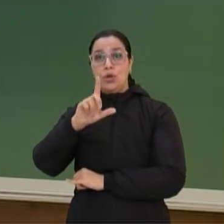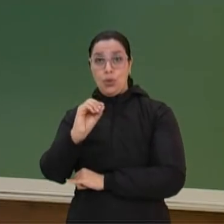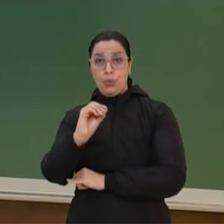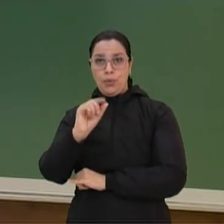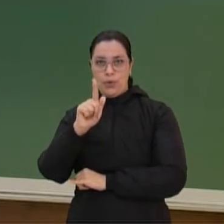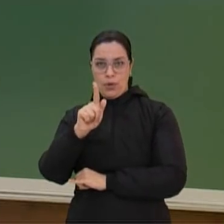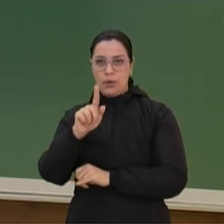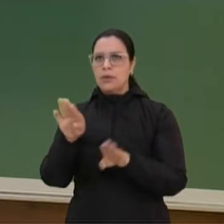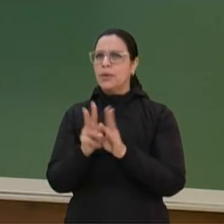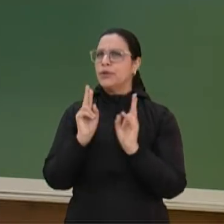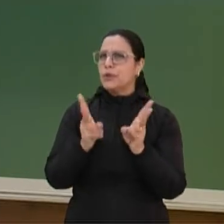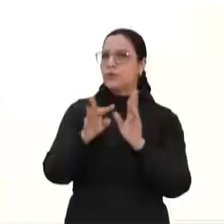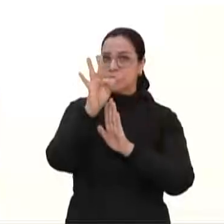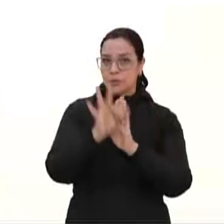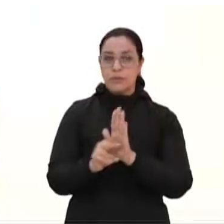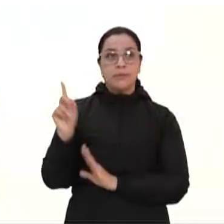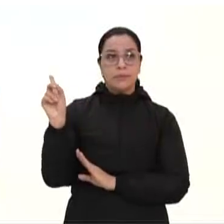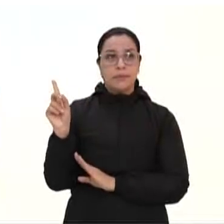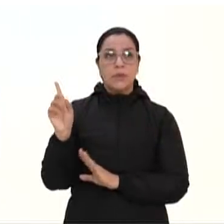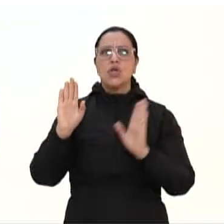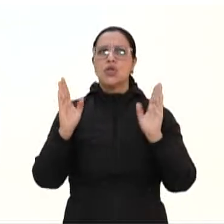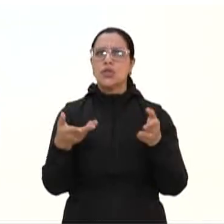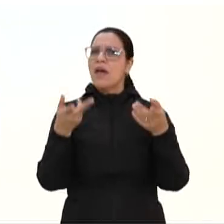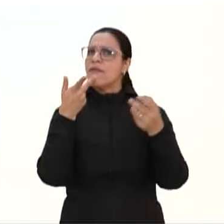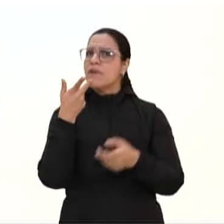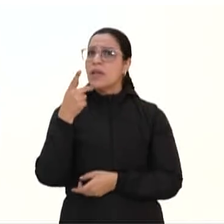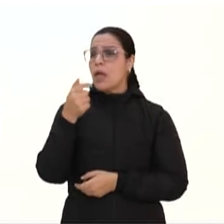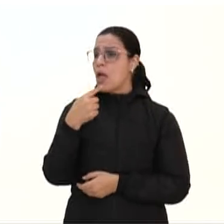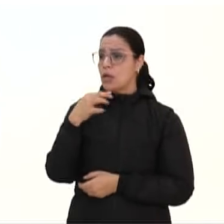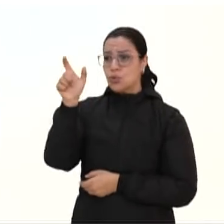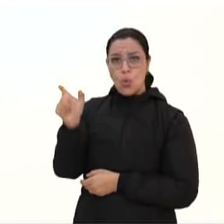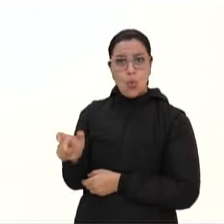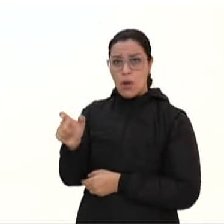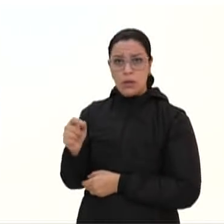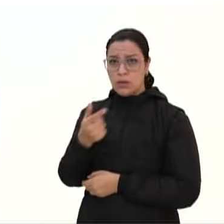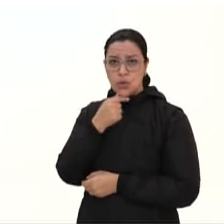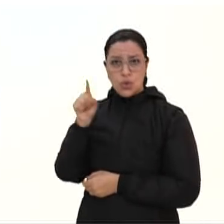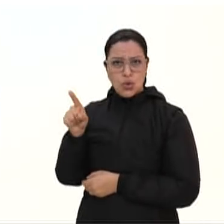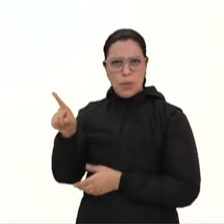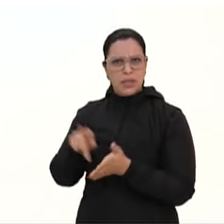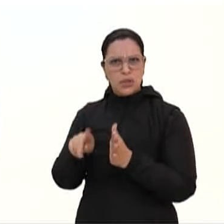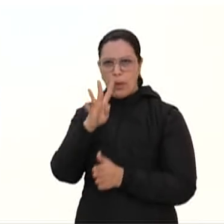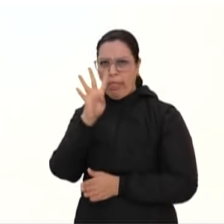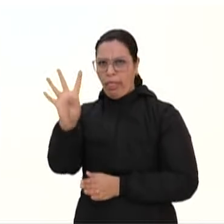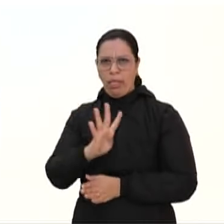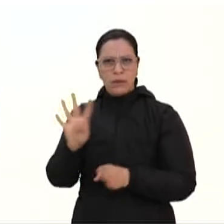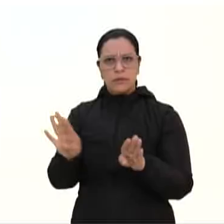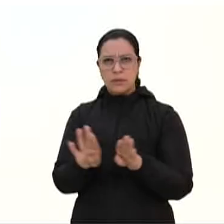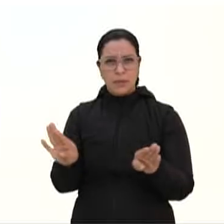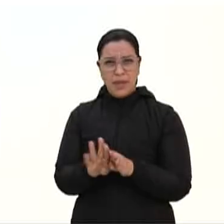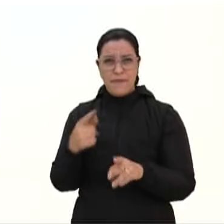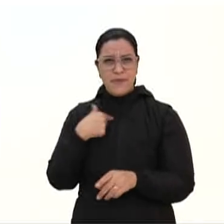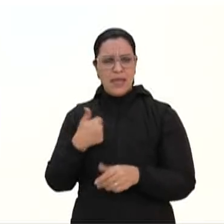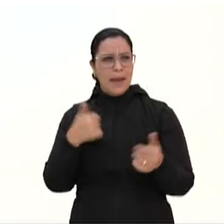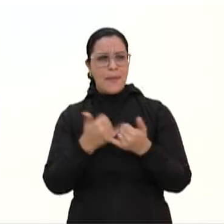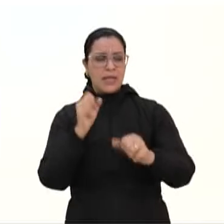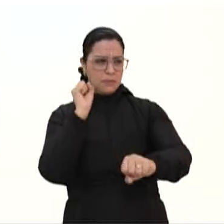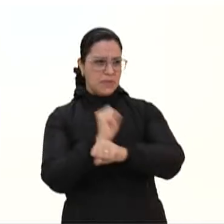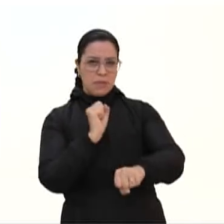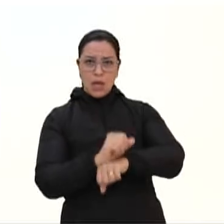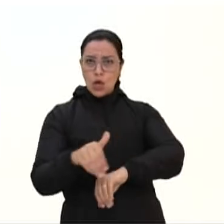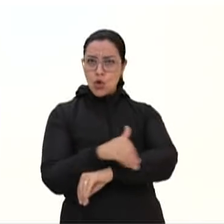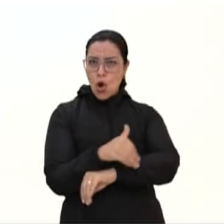em jornais e revistas. Em geral, os assuntos abordados em textos desse tipo são voltados ao